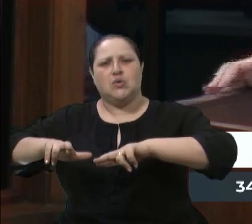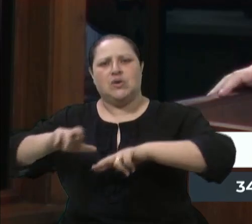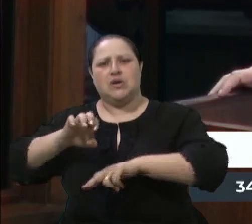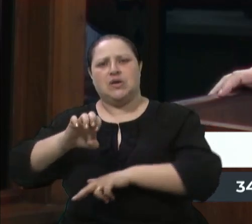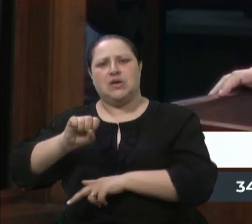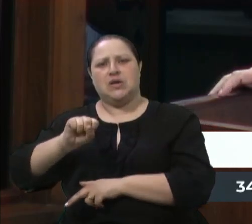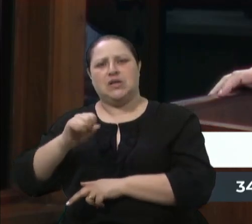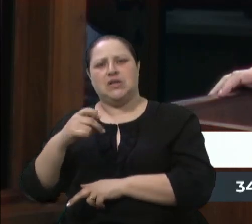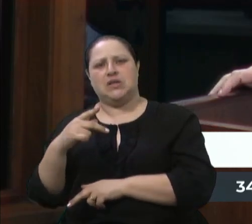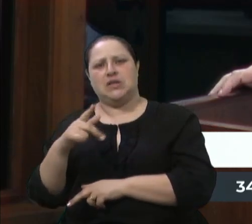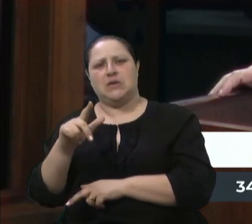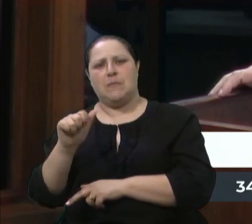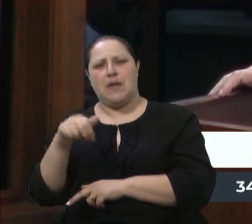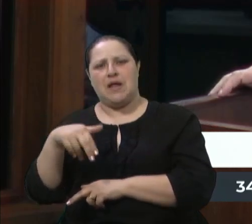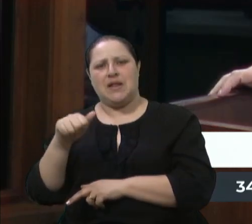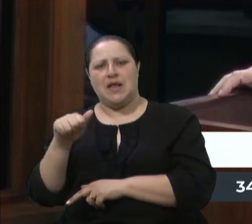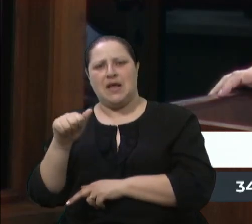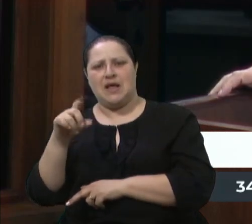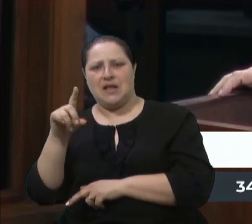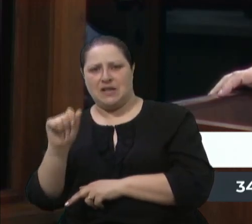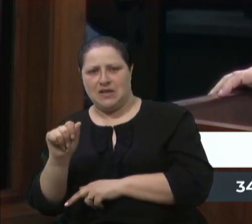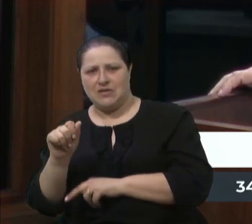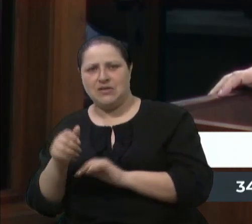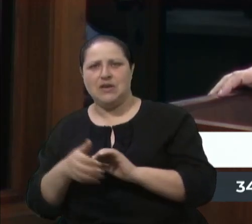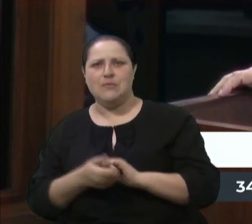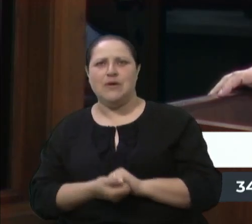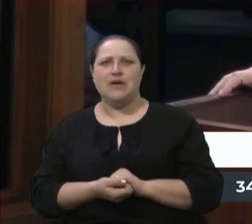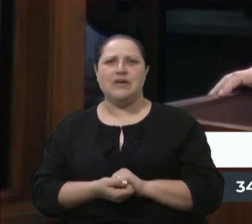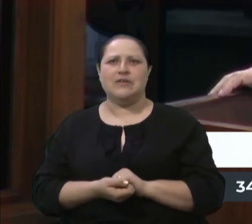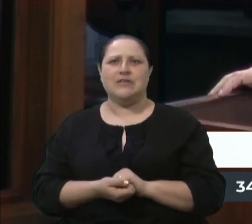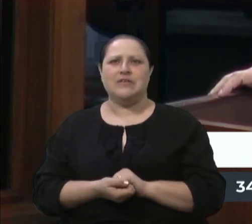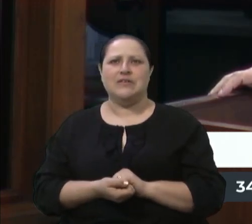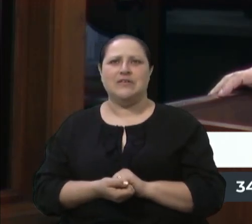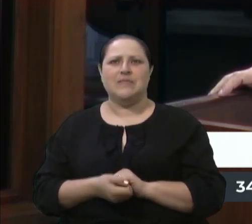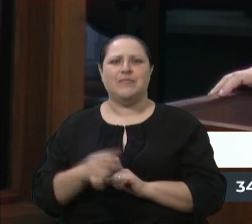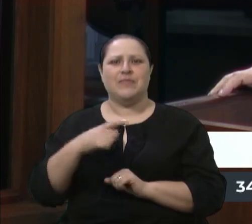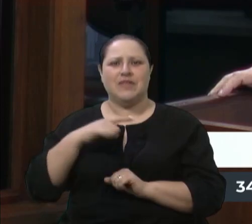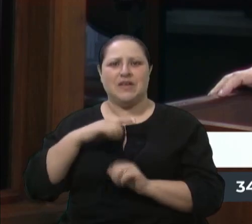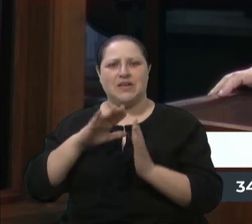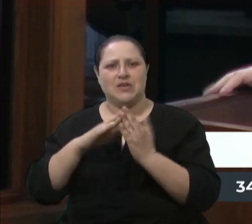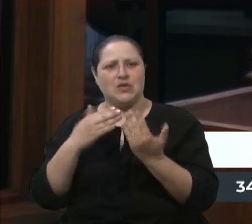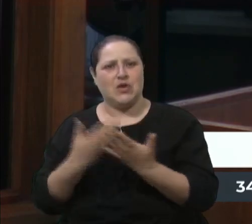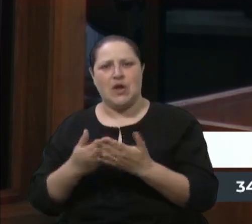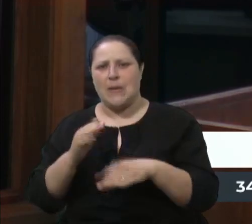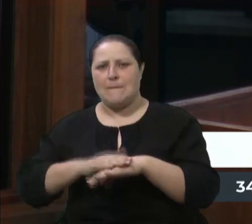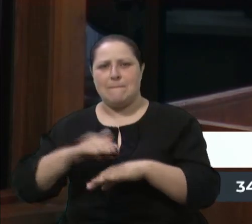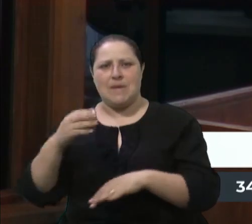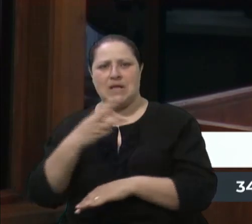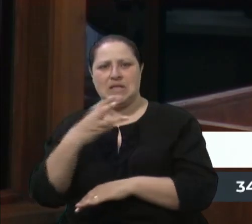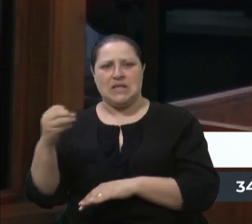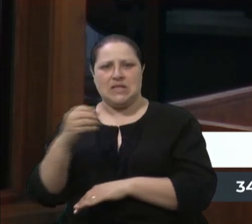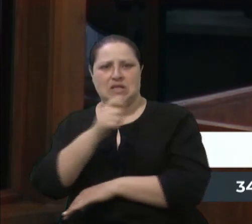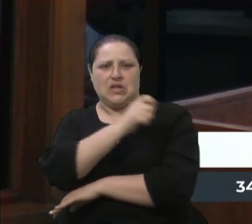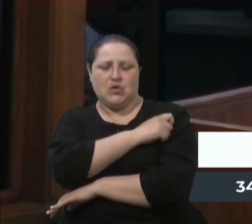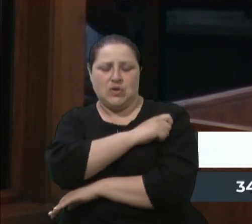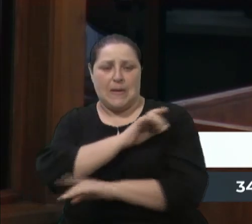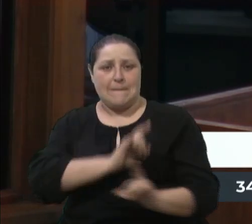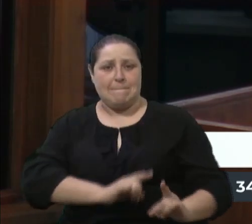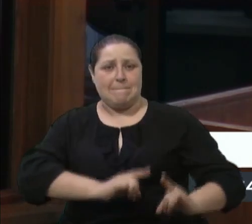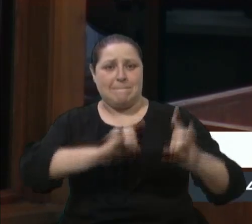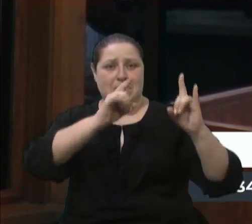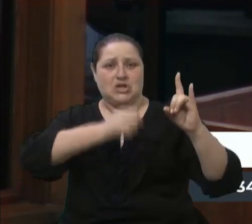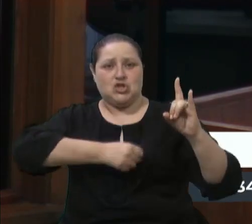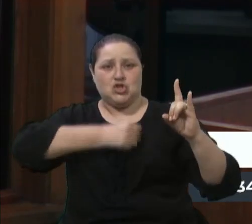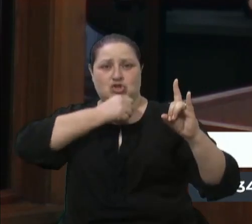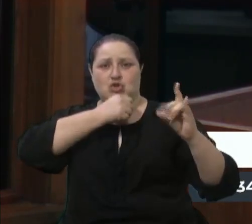Esplanada, que é uma escola que tem mais de 300 alunos. Um prédio muito antigo, era